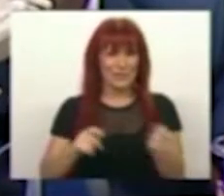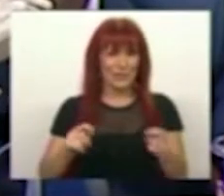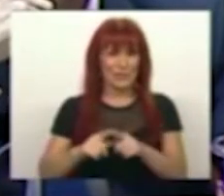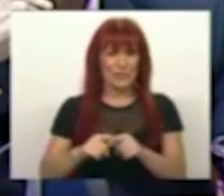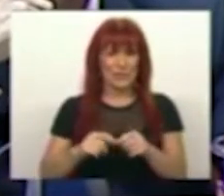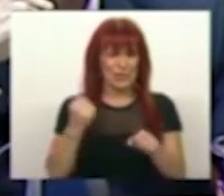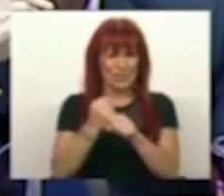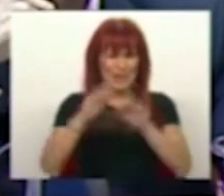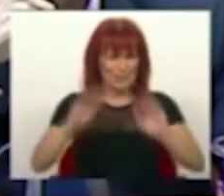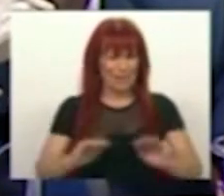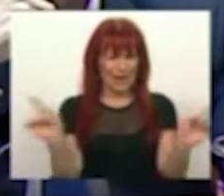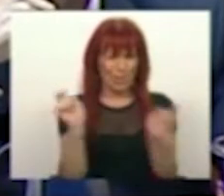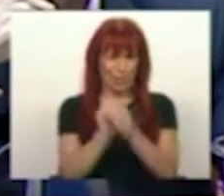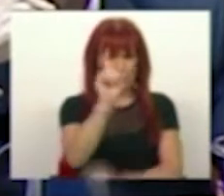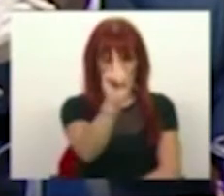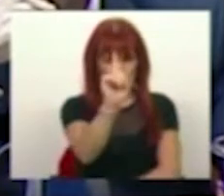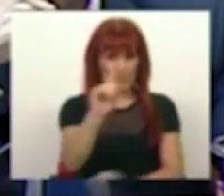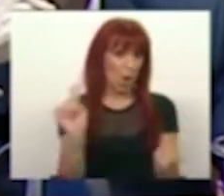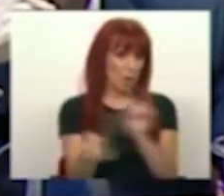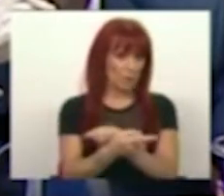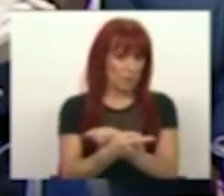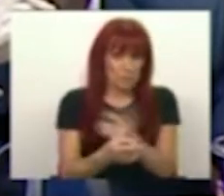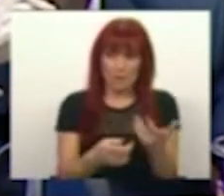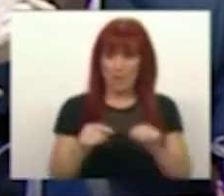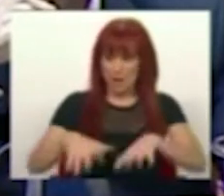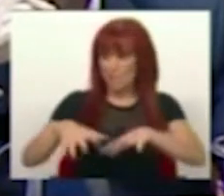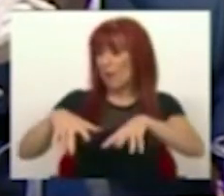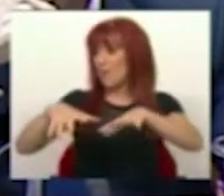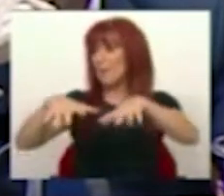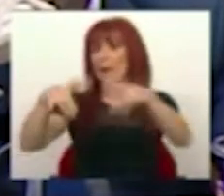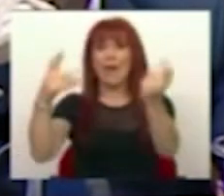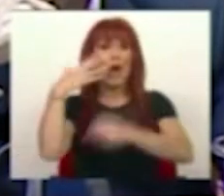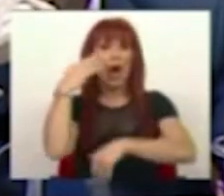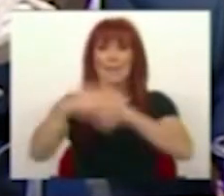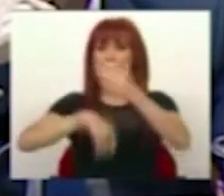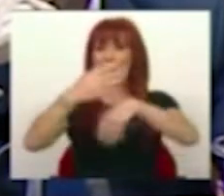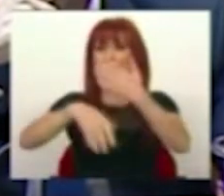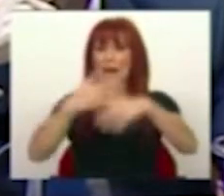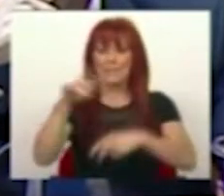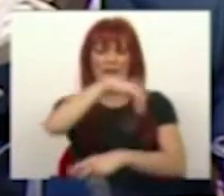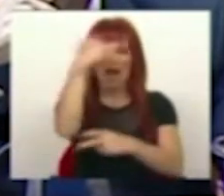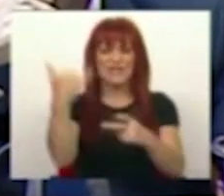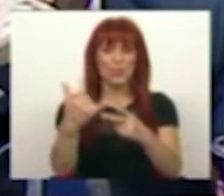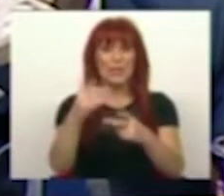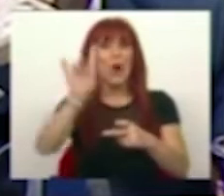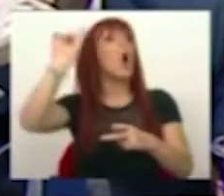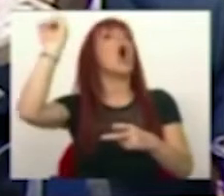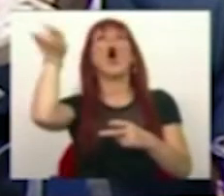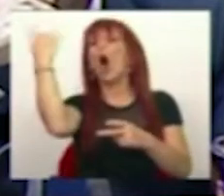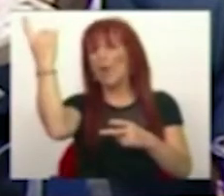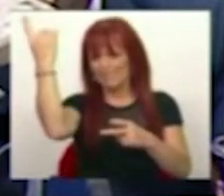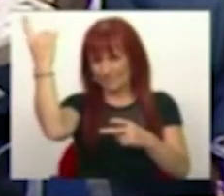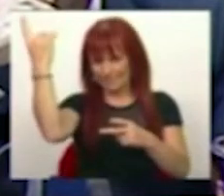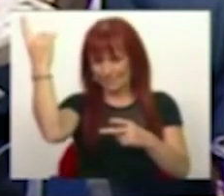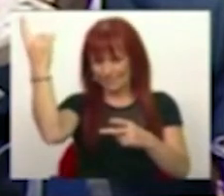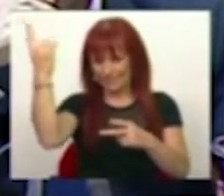estão suspensos. Ponto 1. Pelo contrário, tudo se desenvolve em total normalidade. Segundo lugar, se viesse a